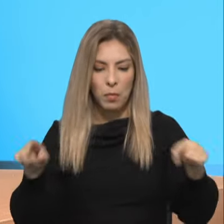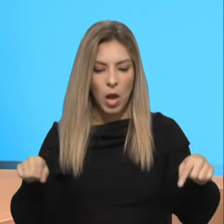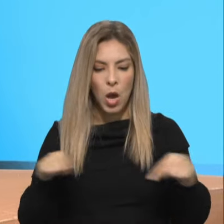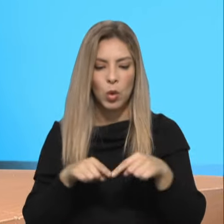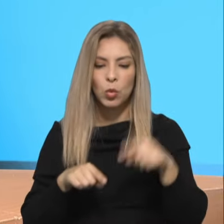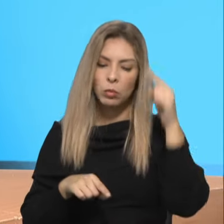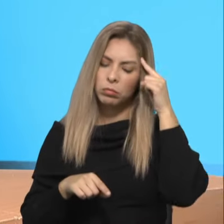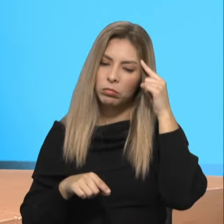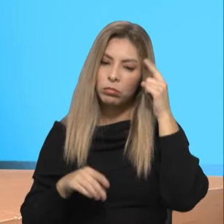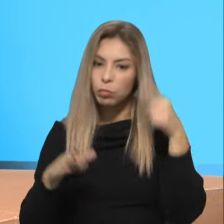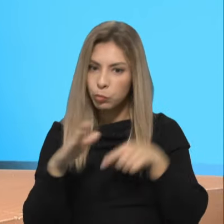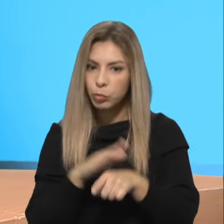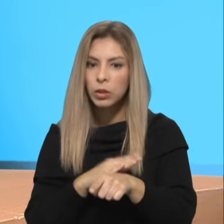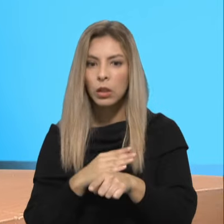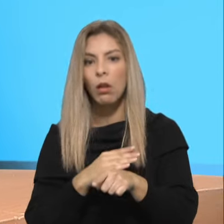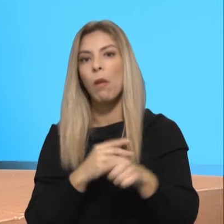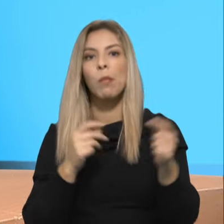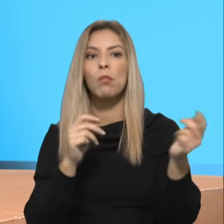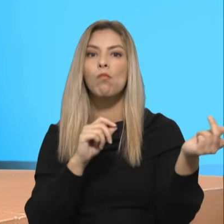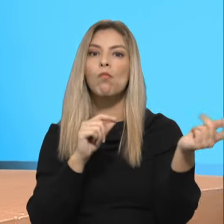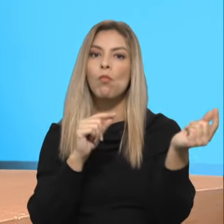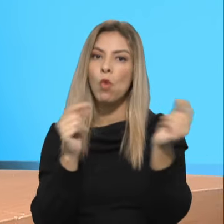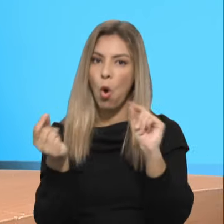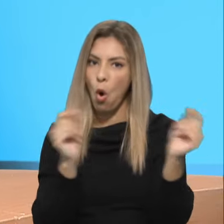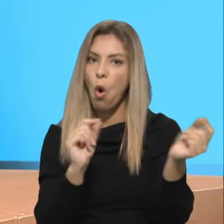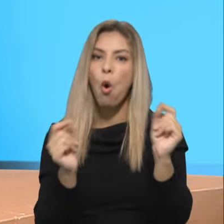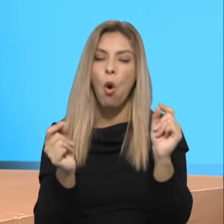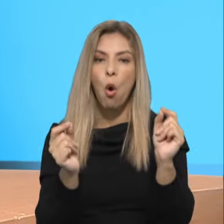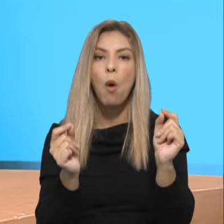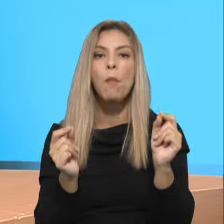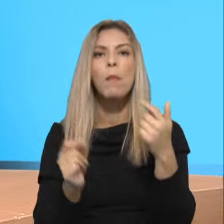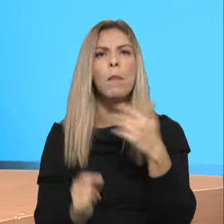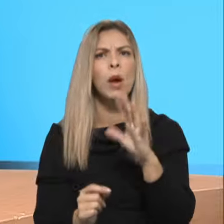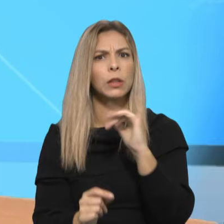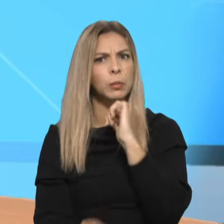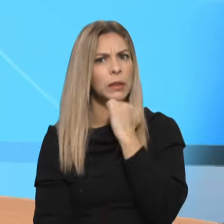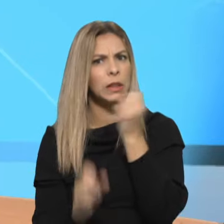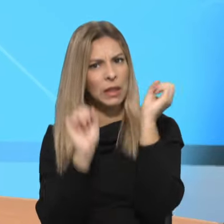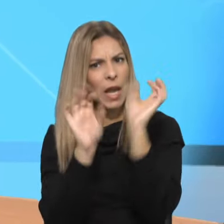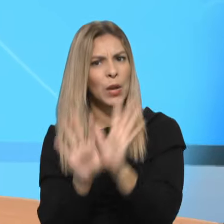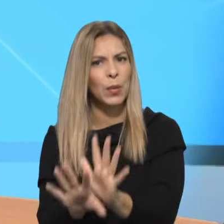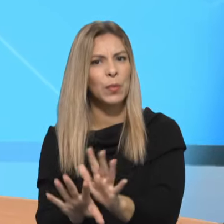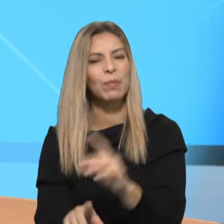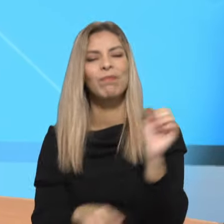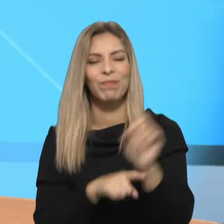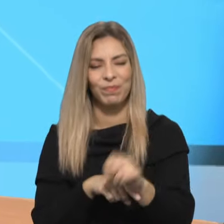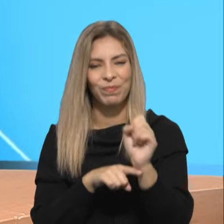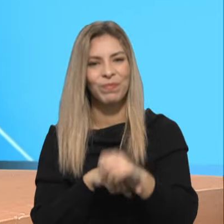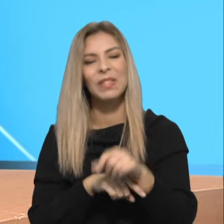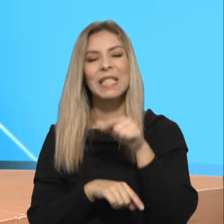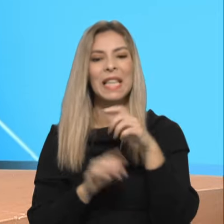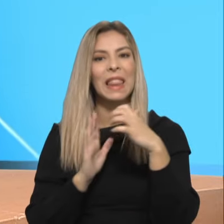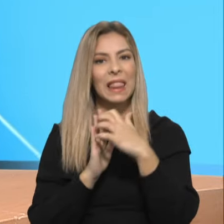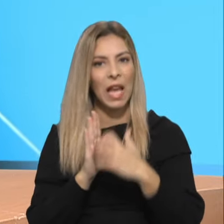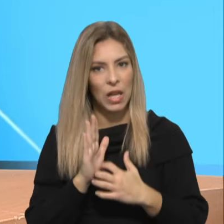colocasse no interior da ação que está a decorrer. Portanto, claramente é possível. Mas estamos diante do mistério. mas estamos diante do mistério. E claramente este texto é um